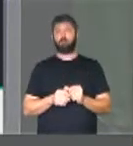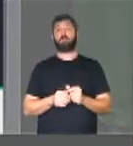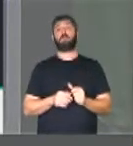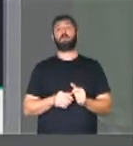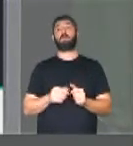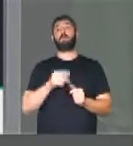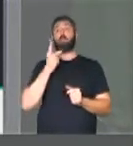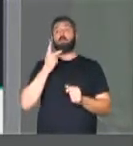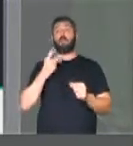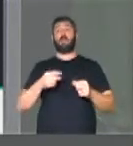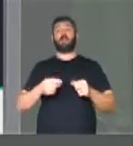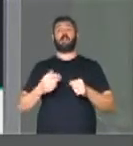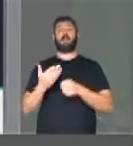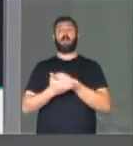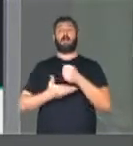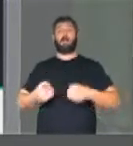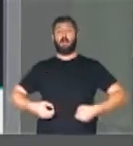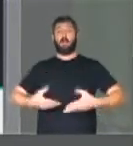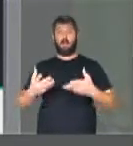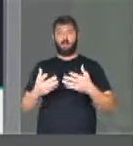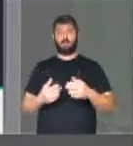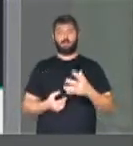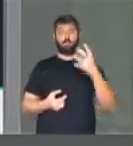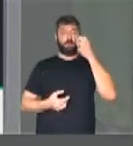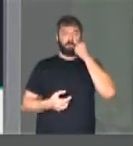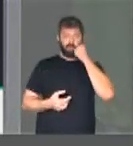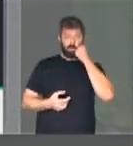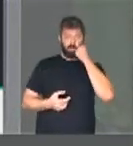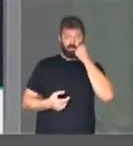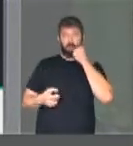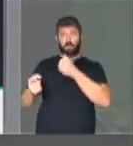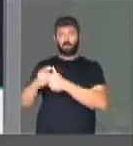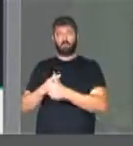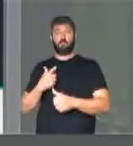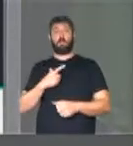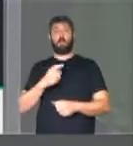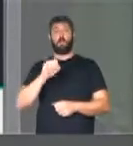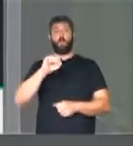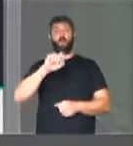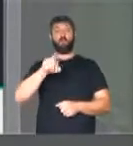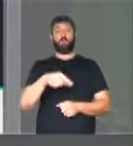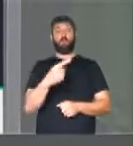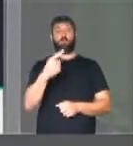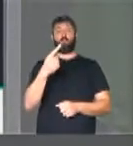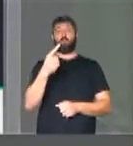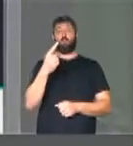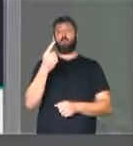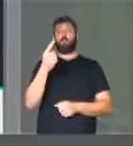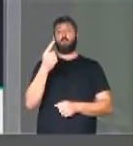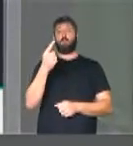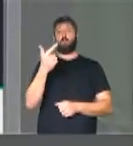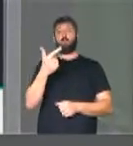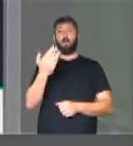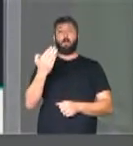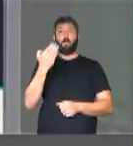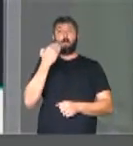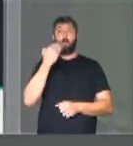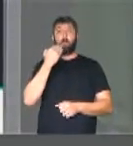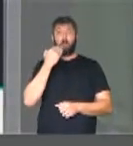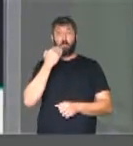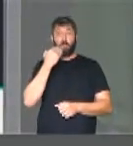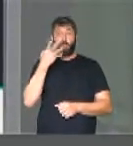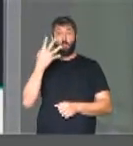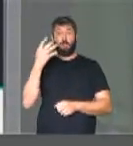financeiras, despesas primárias, há um superávit de 8,2 bilhões no